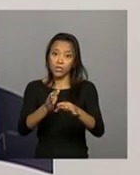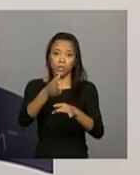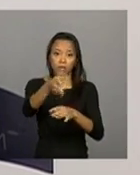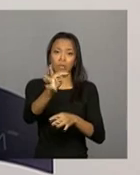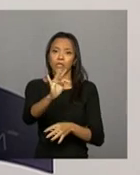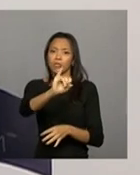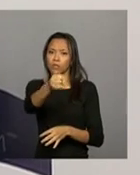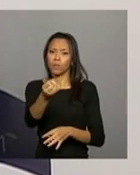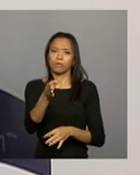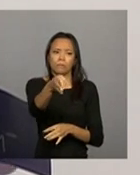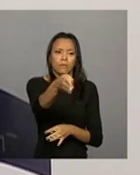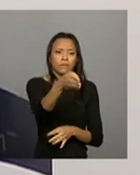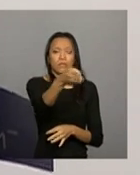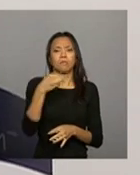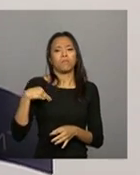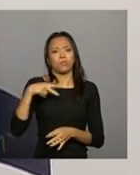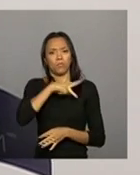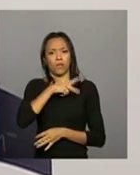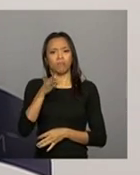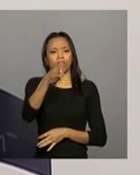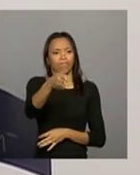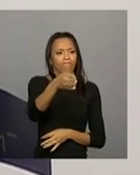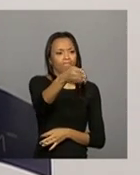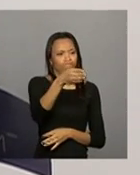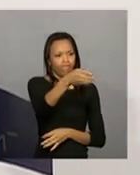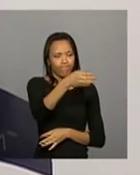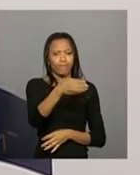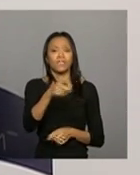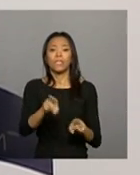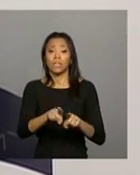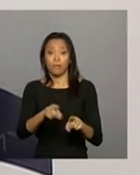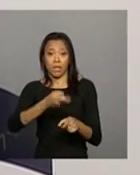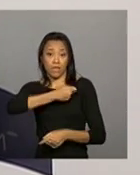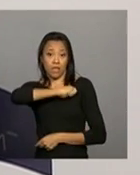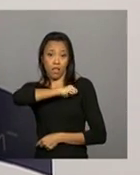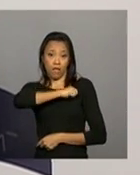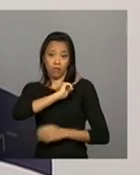do Ministério Público, nem da Defensoria e nem das delegacias.